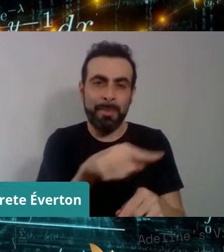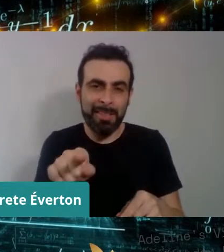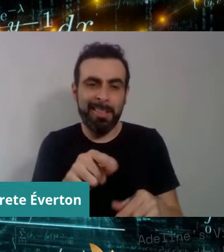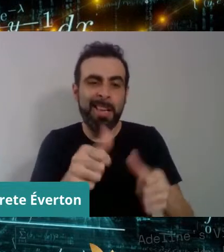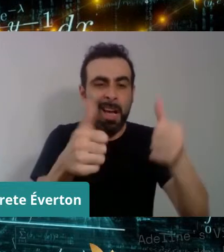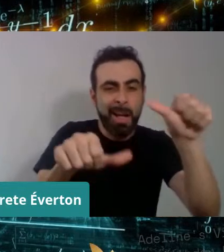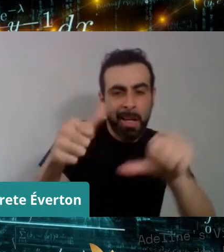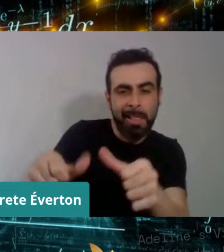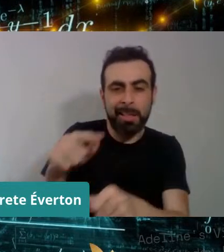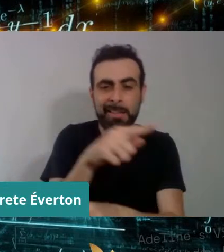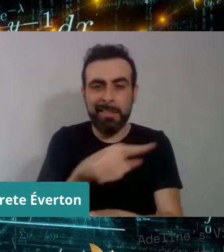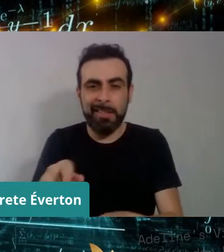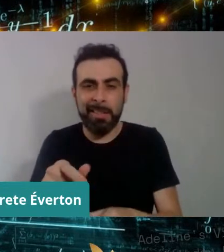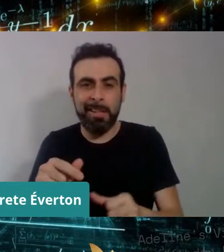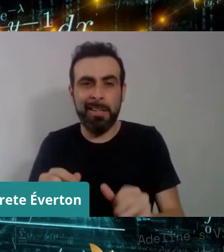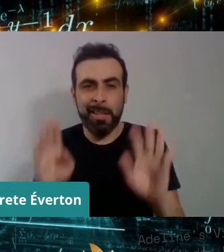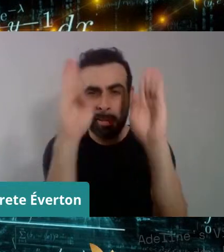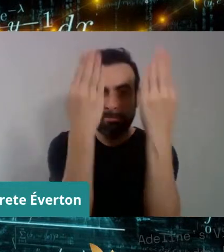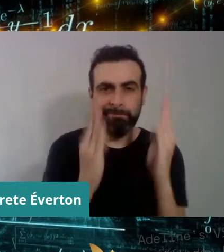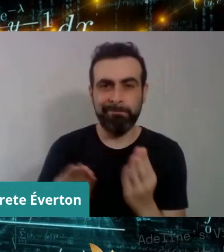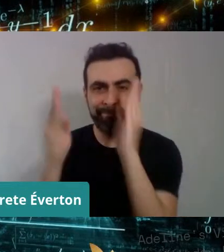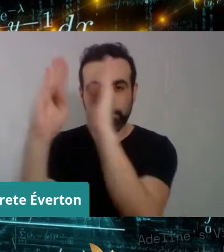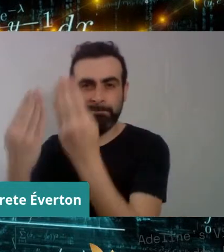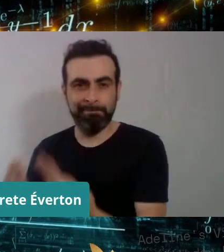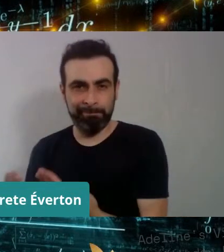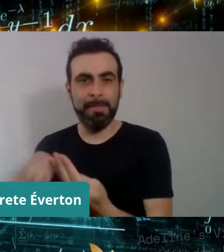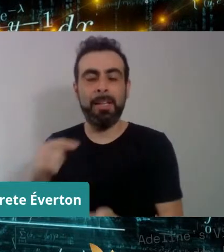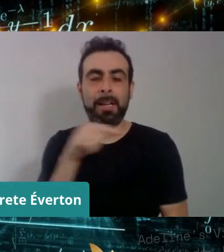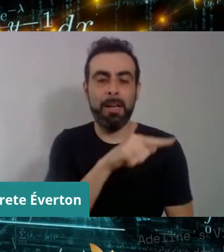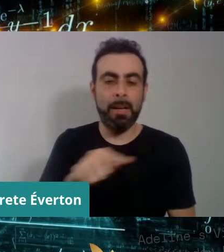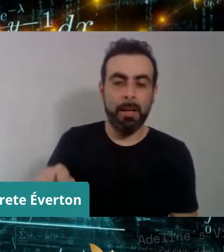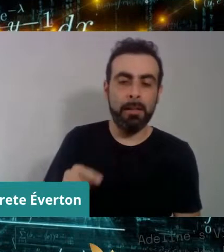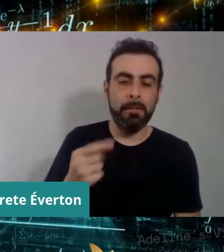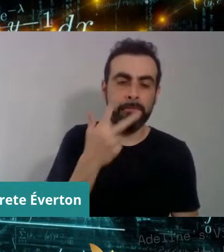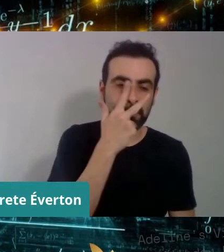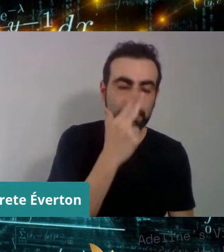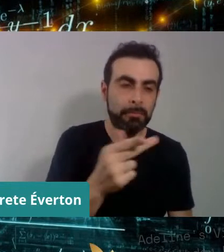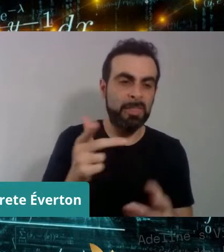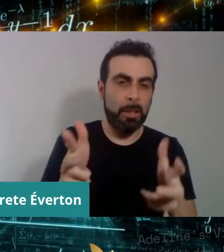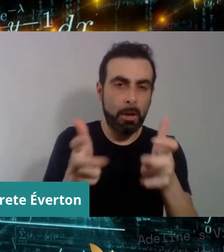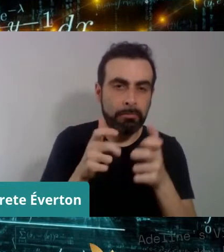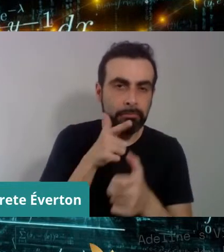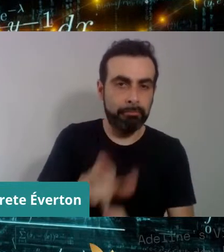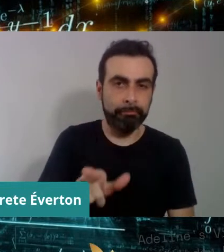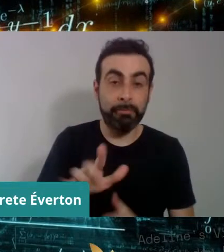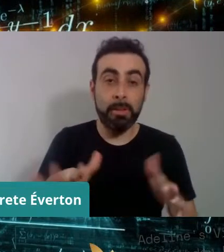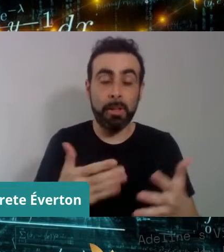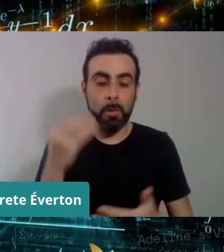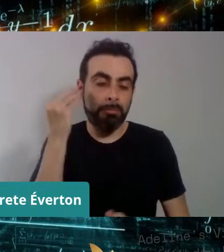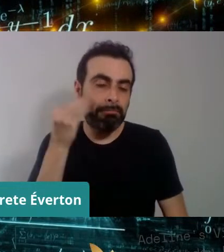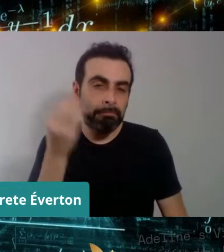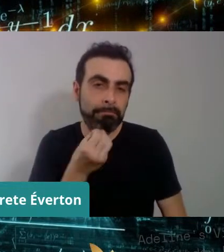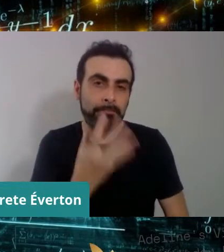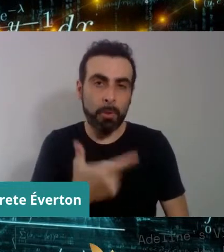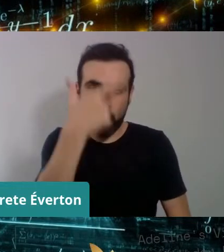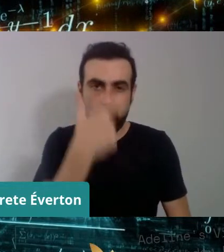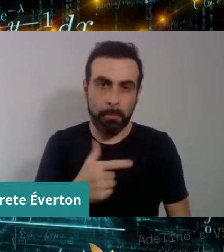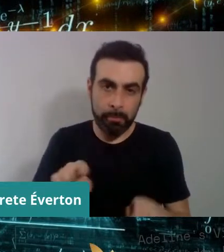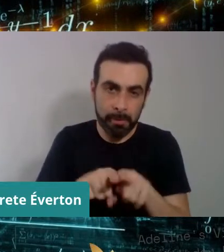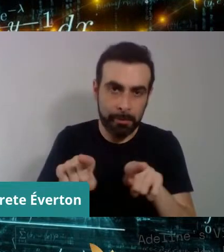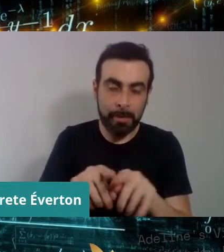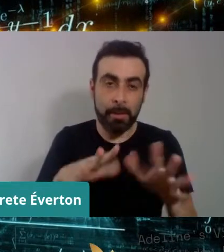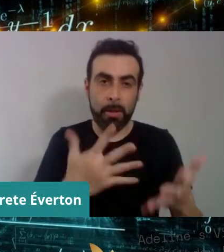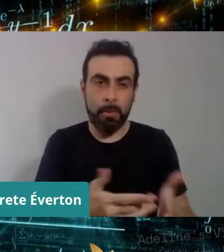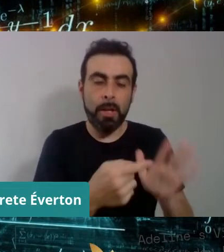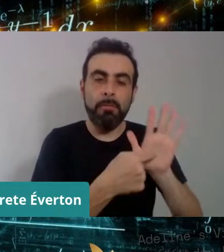análise. Então, para mim foi uma experiência muito boa, E eu simplesmente cito aqui, né, para vocês, para a